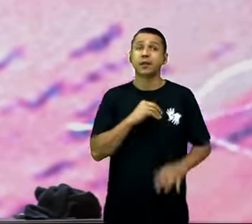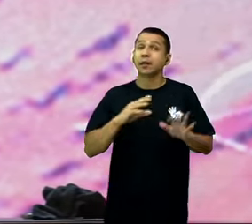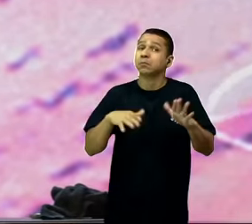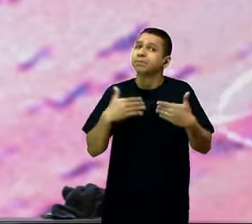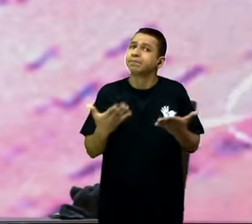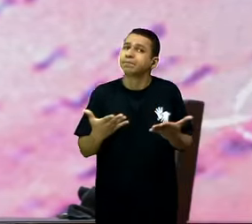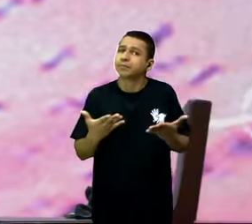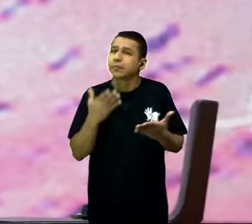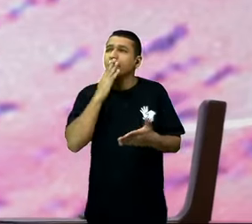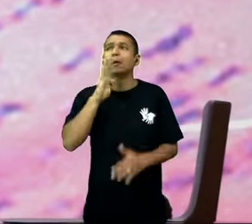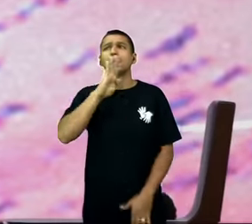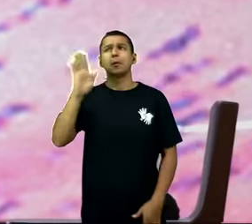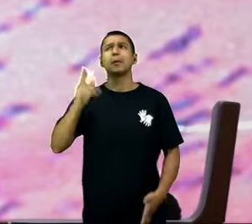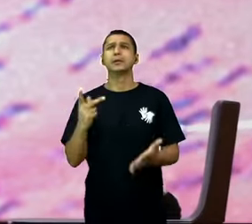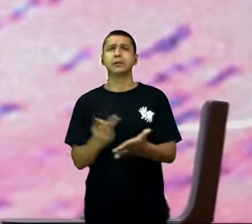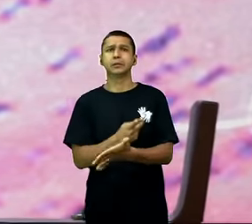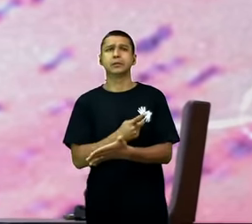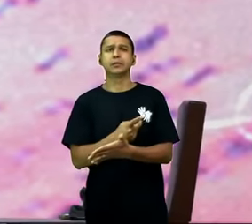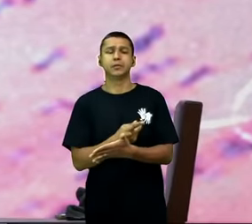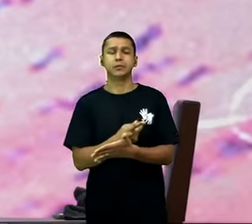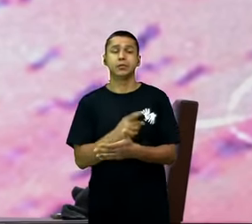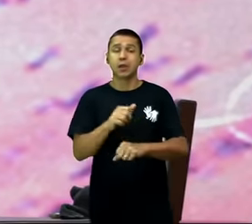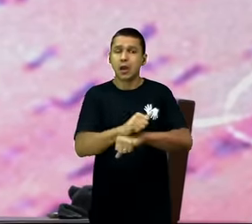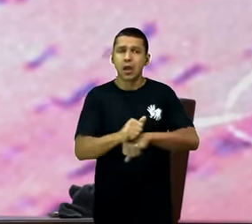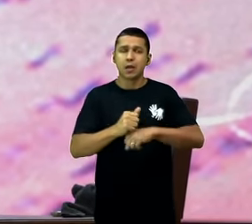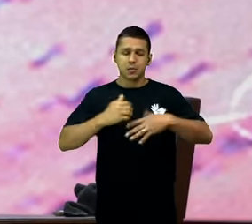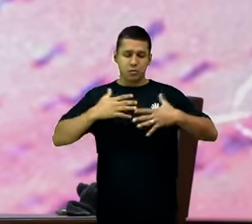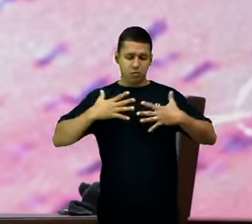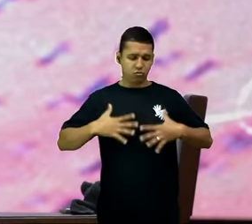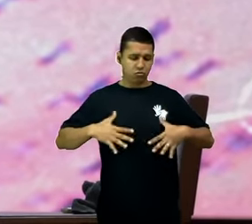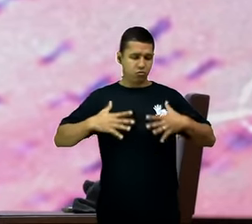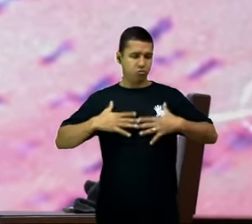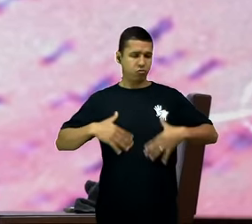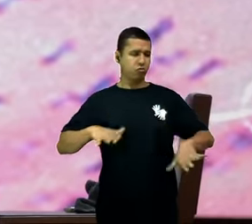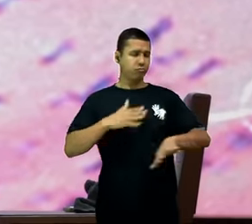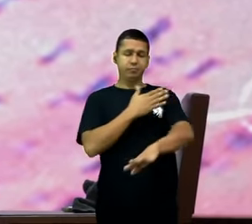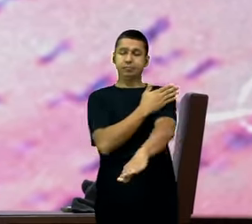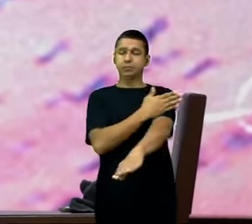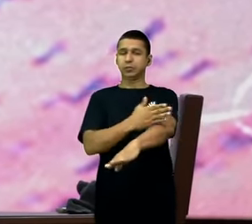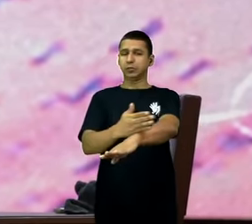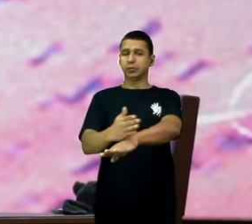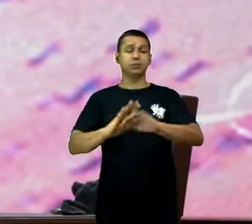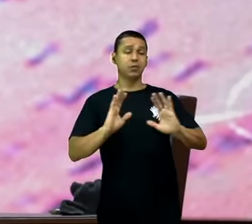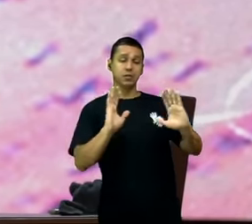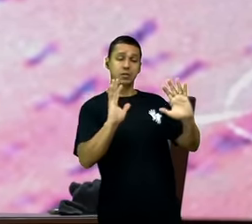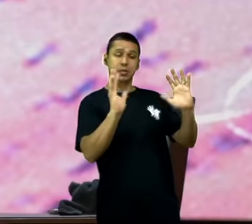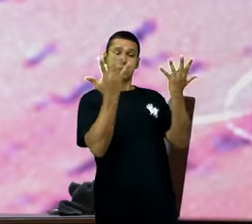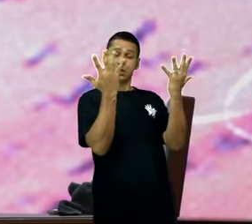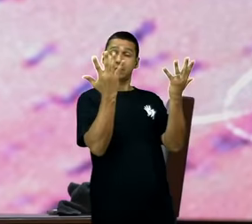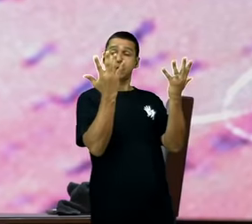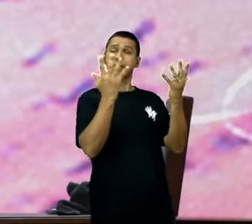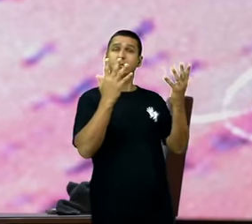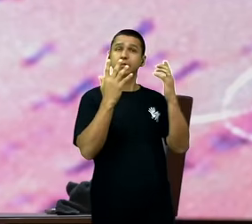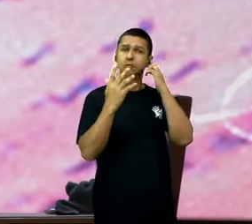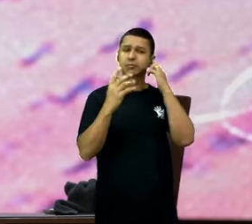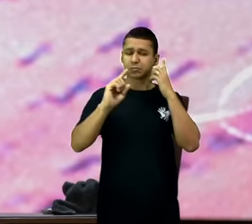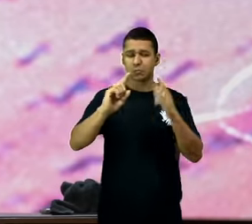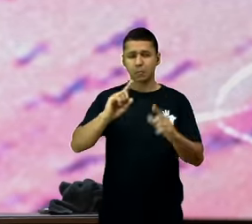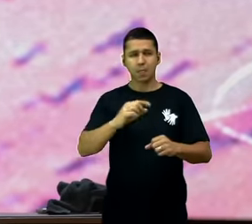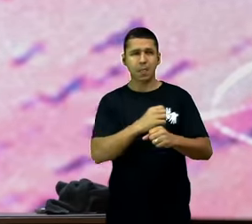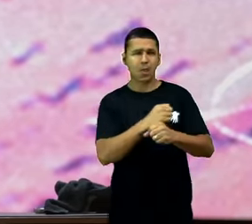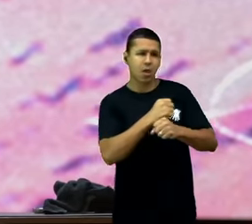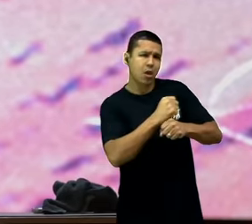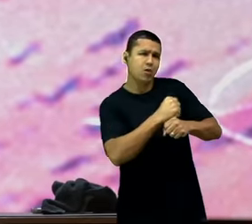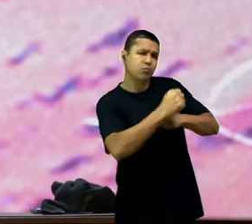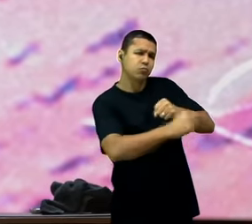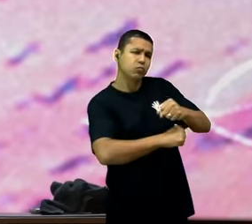que a promessa se cumpriu. Abraão baixa a guarda, se acomoda, ainda vai celebrar a festa. Nos anos seguintes, nenhuma menção